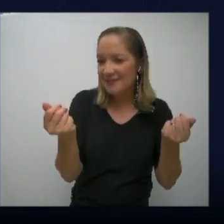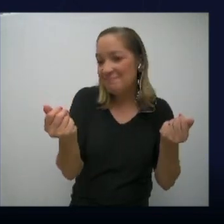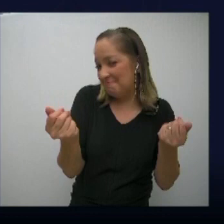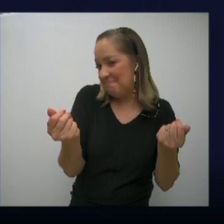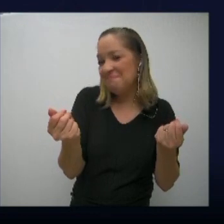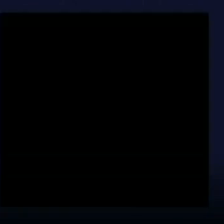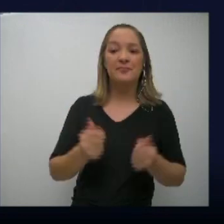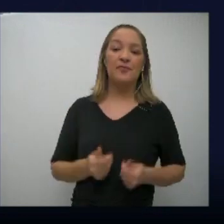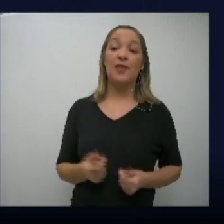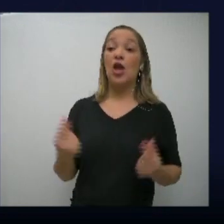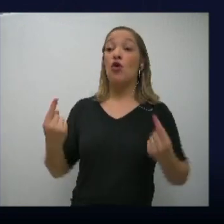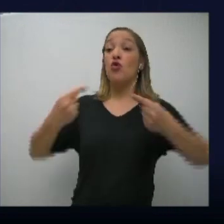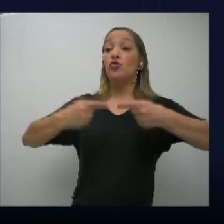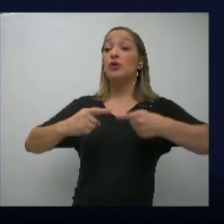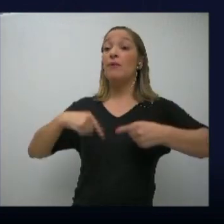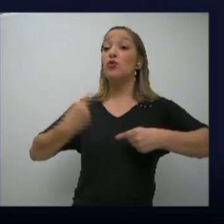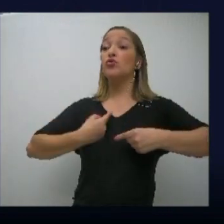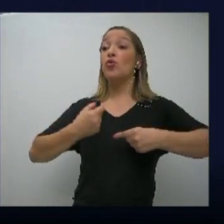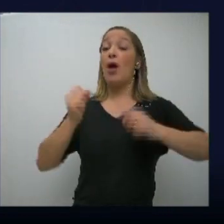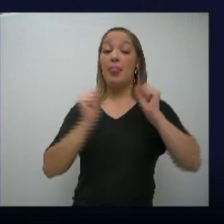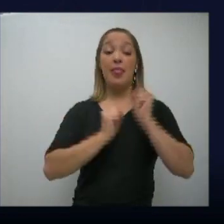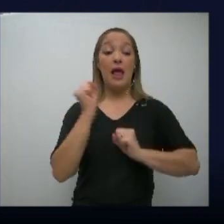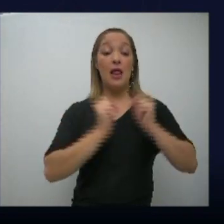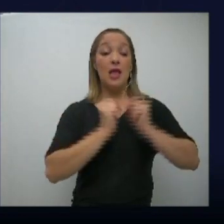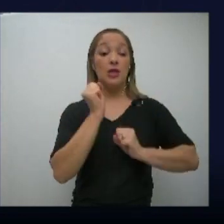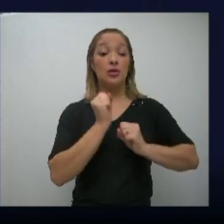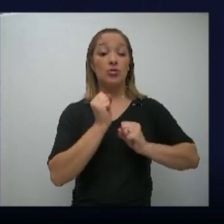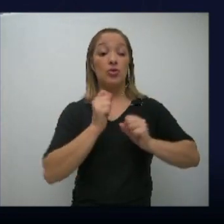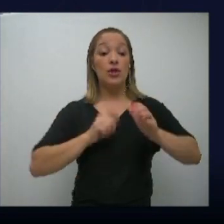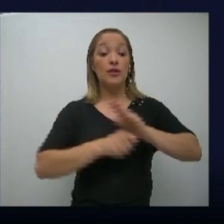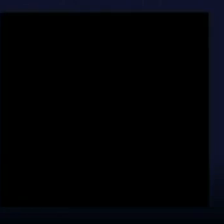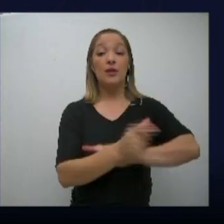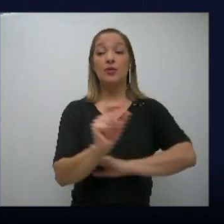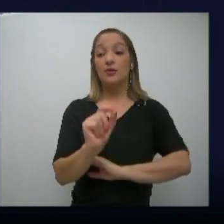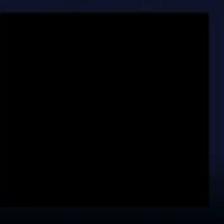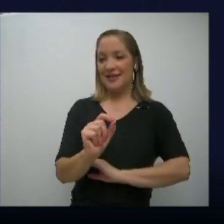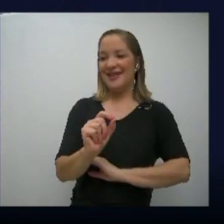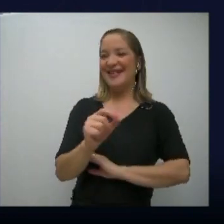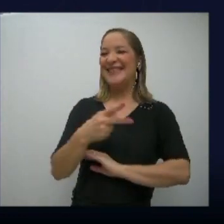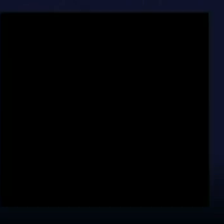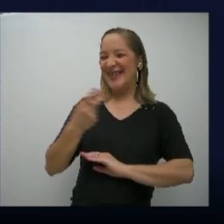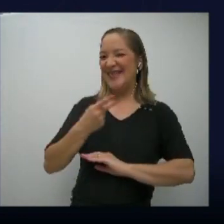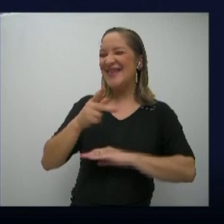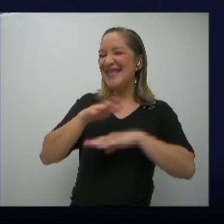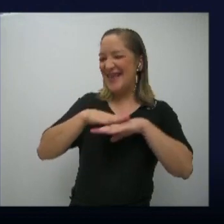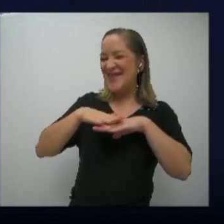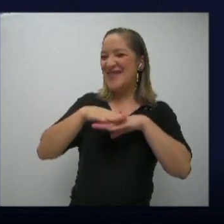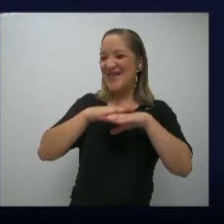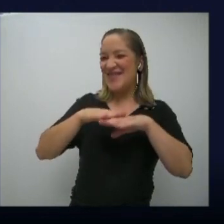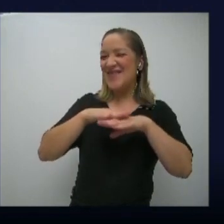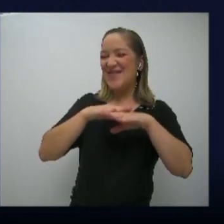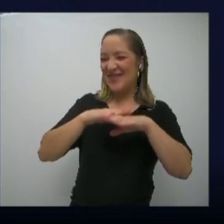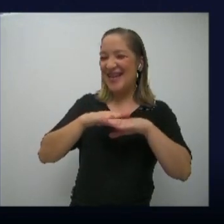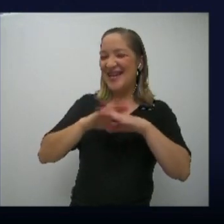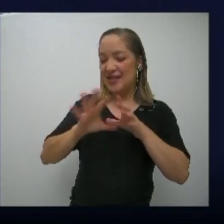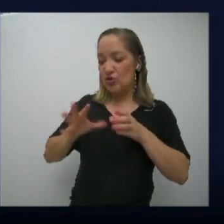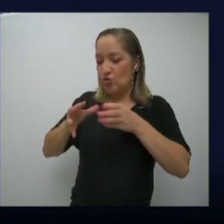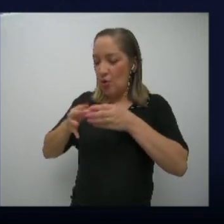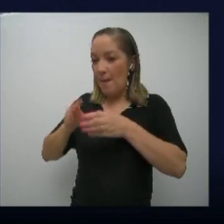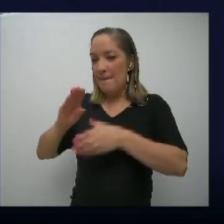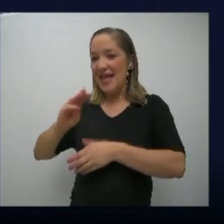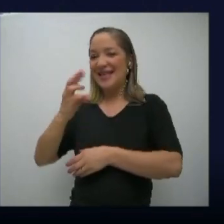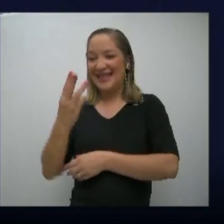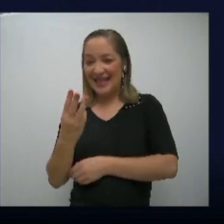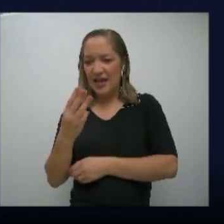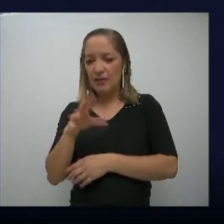nova desafio para a gente também na indústria de investimentos não Guilherme esse conversa sobre isso nas câmeras da B3 também que o